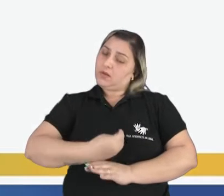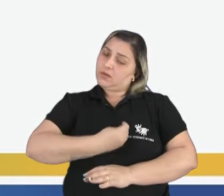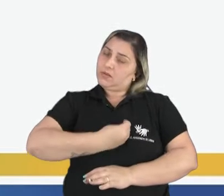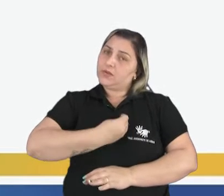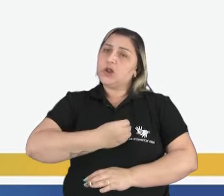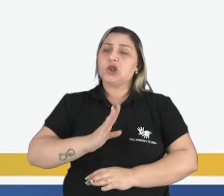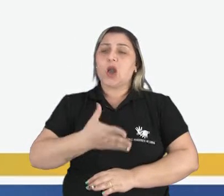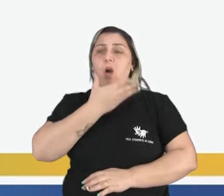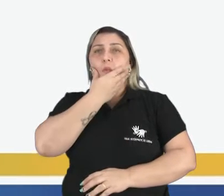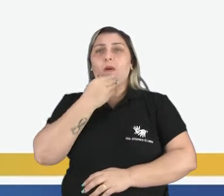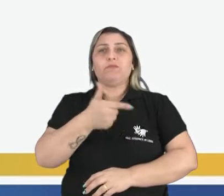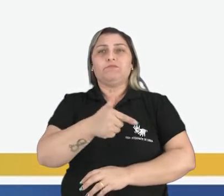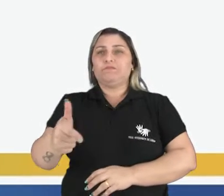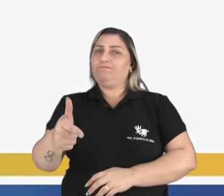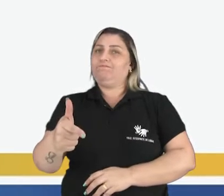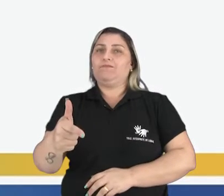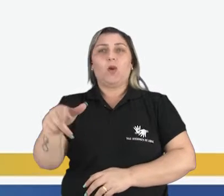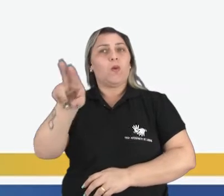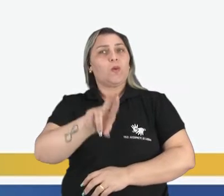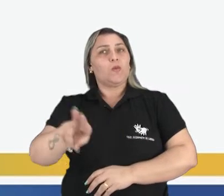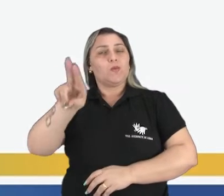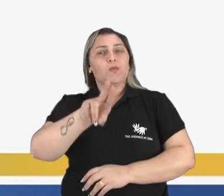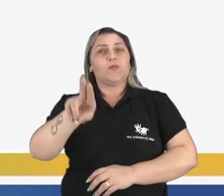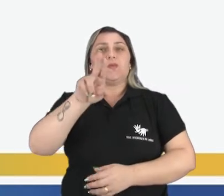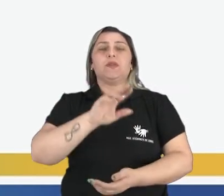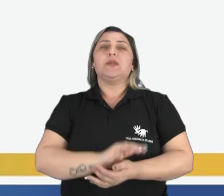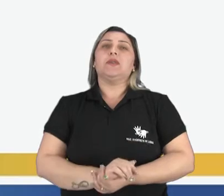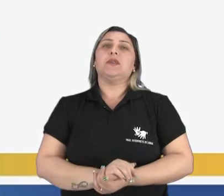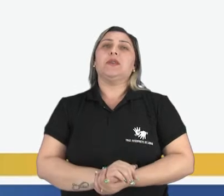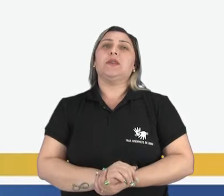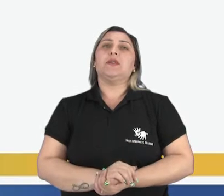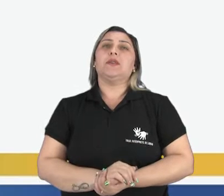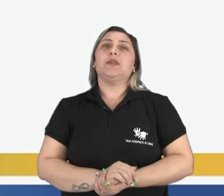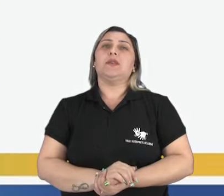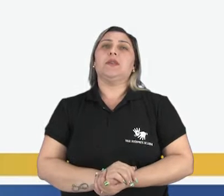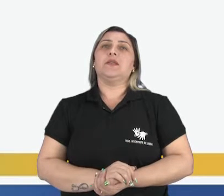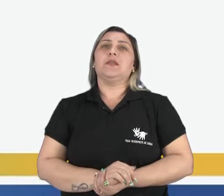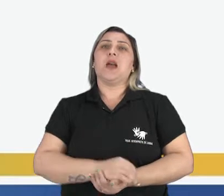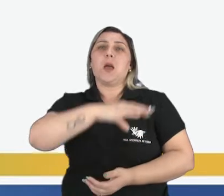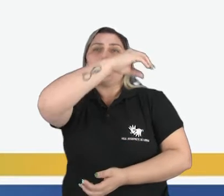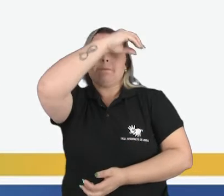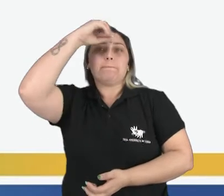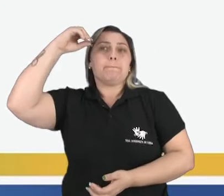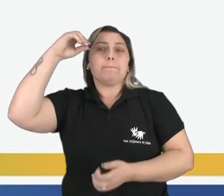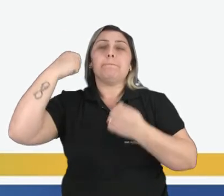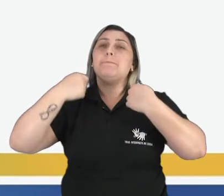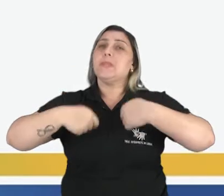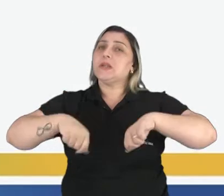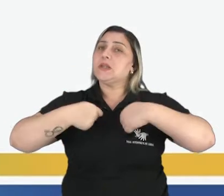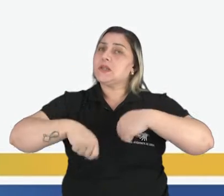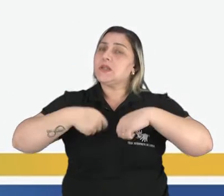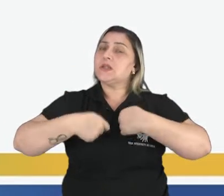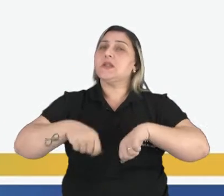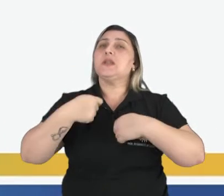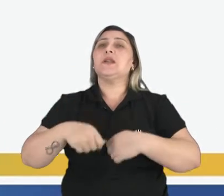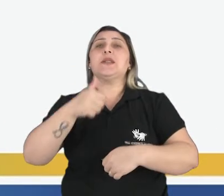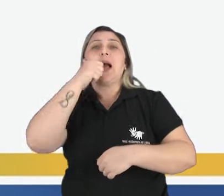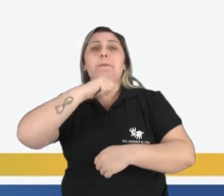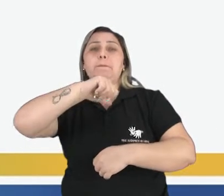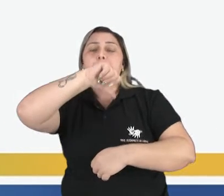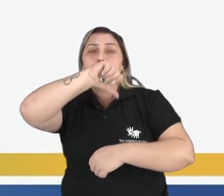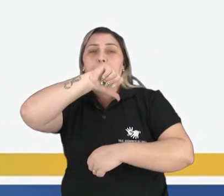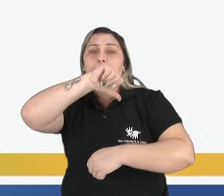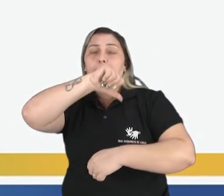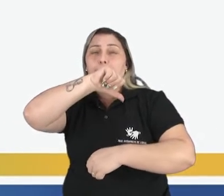sobrevivência. Já o homem não vai usar, ele é praticamente inato, ele depende exclusivamente da mãe